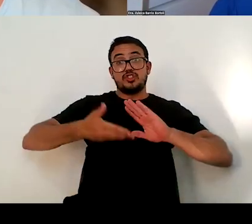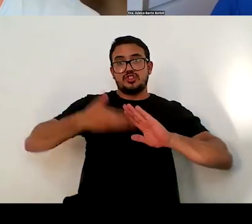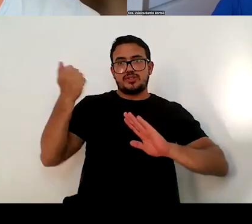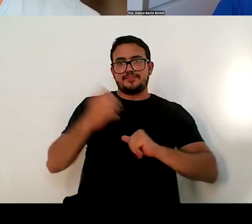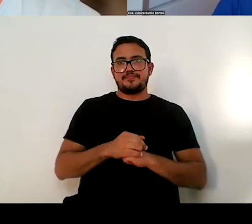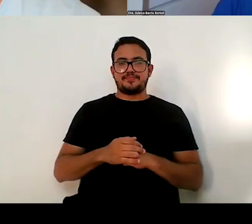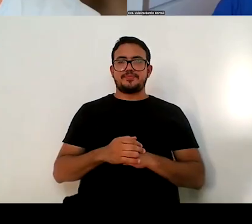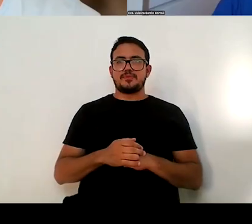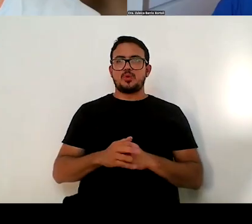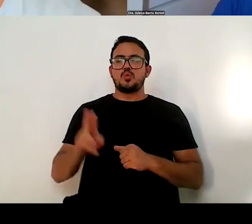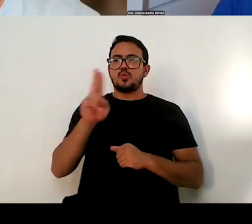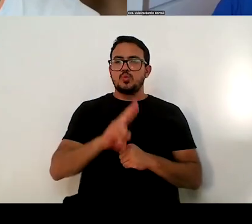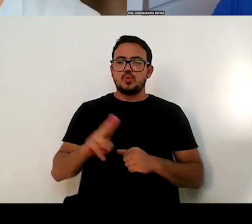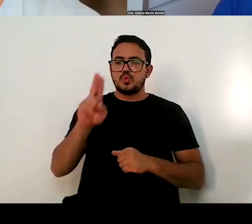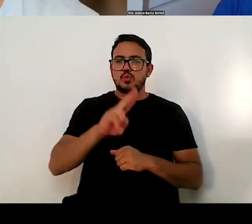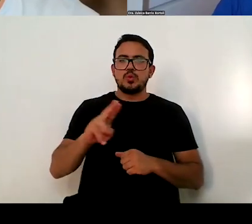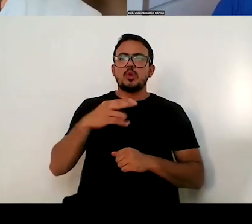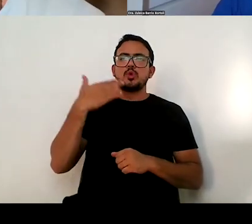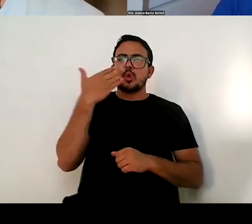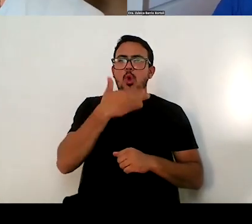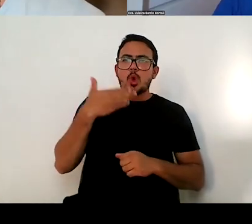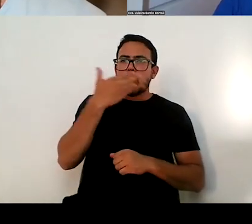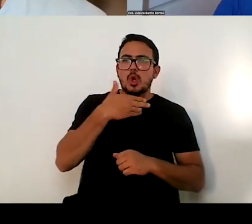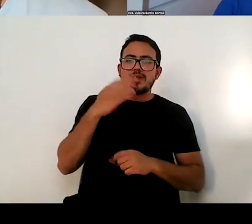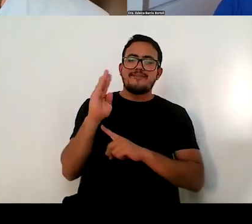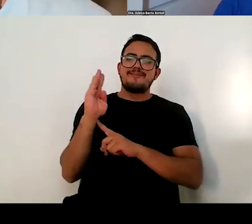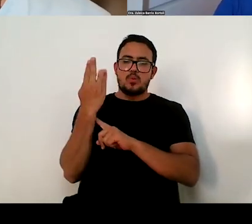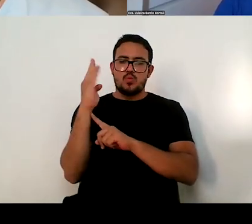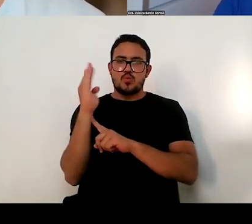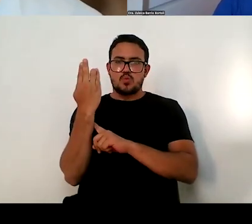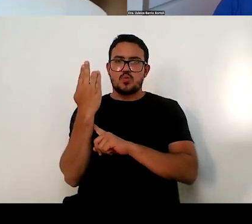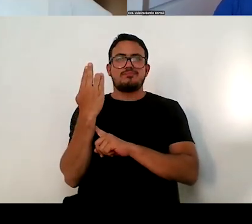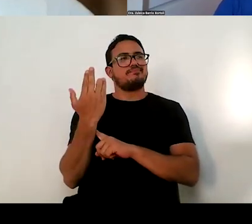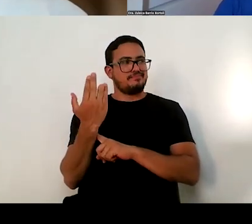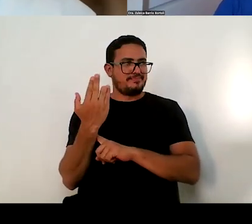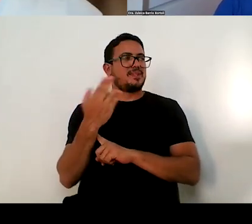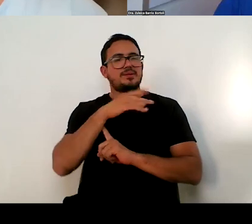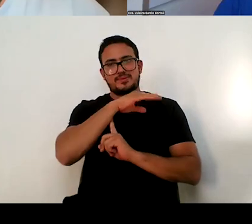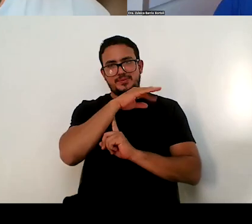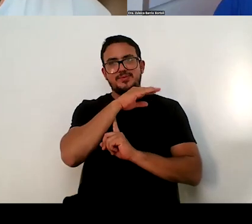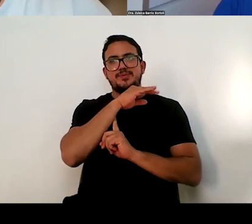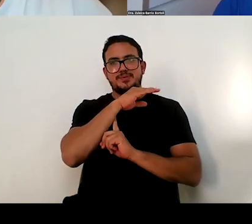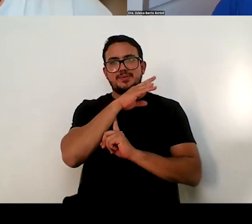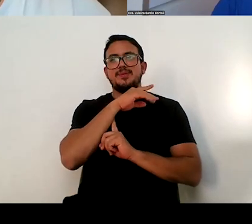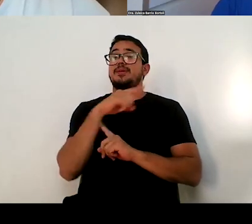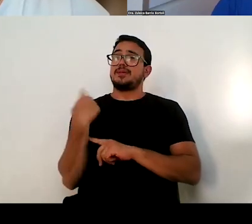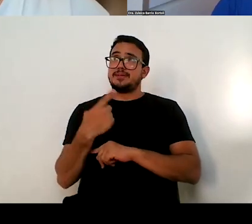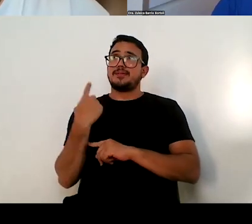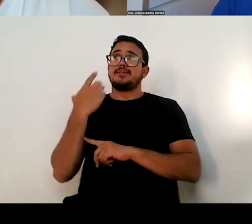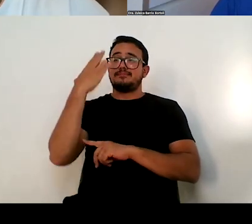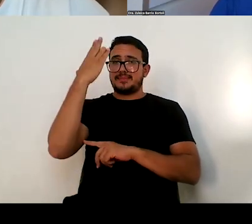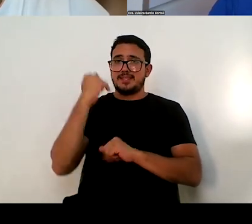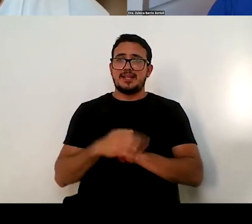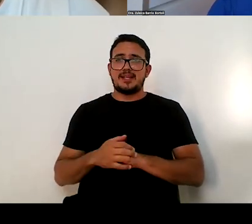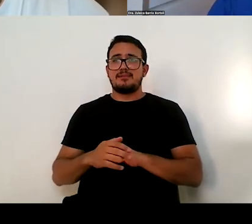adoçante artificial também é ruim, porque a gente já sabe que esses adoçantes artificiais, eles também podem alterar a